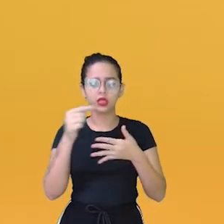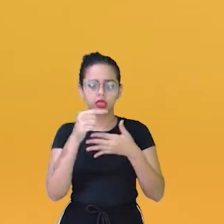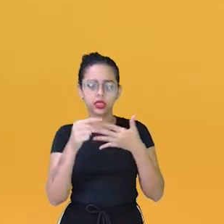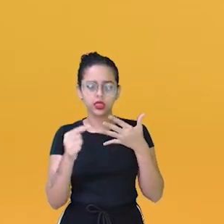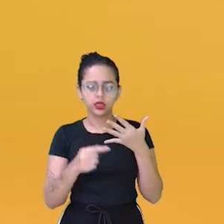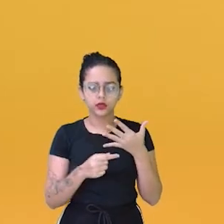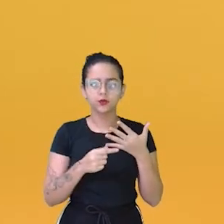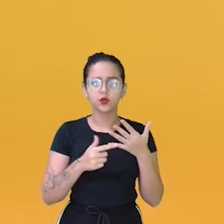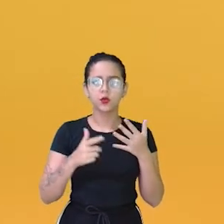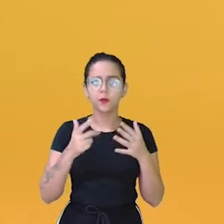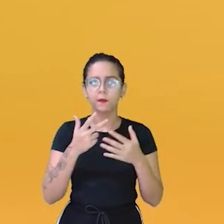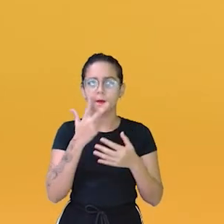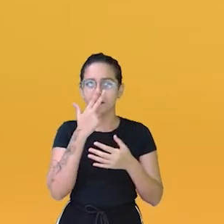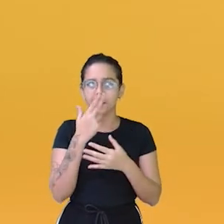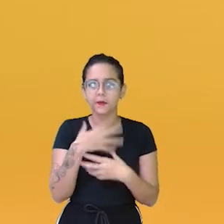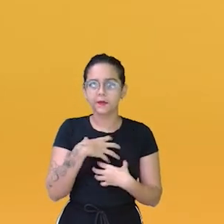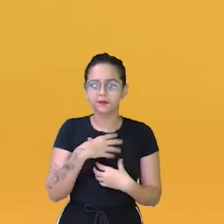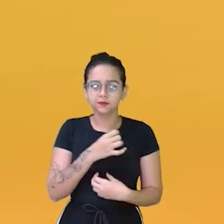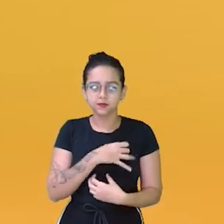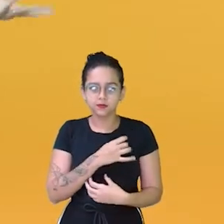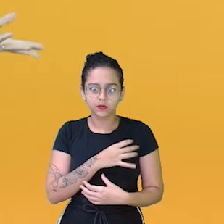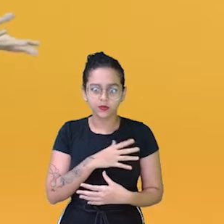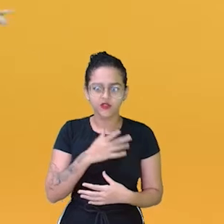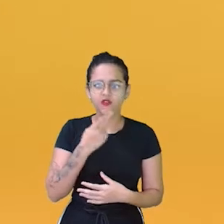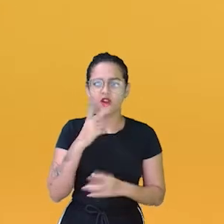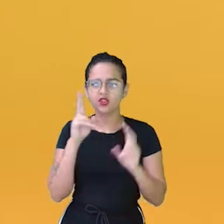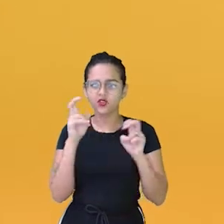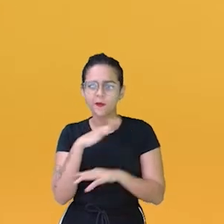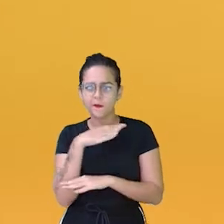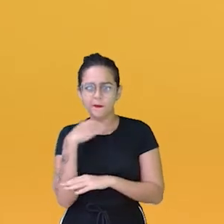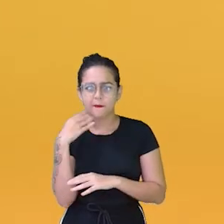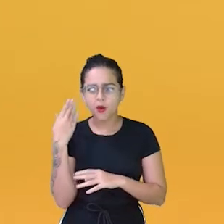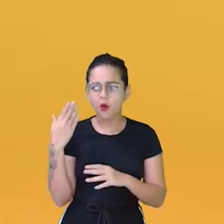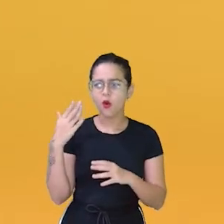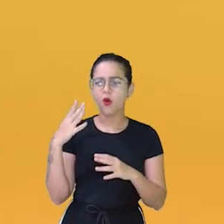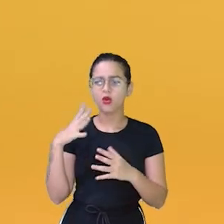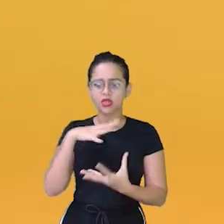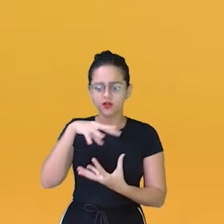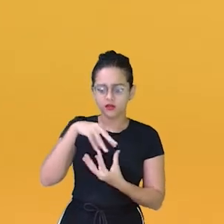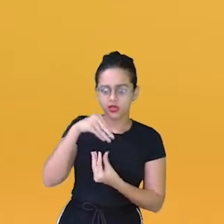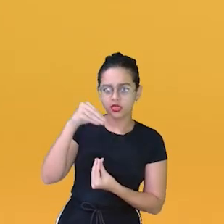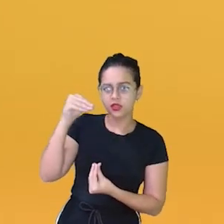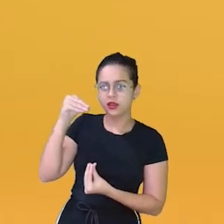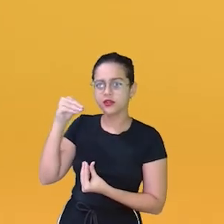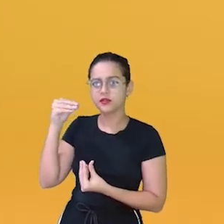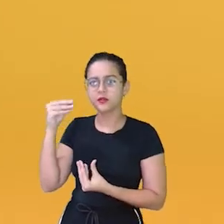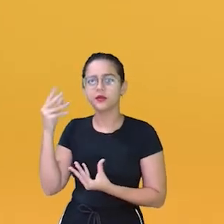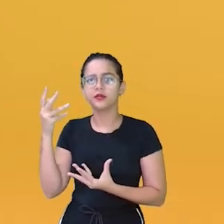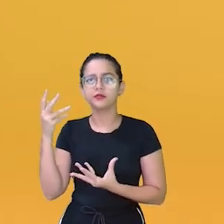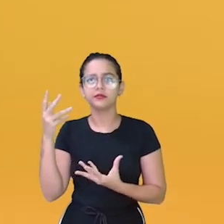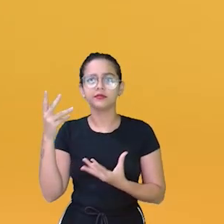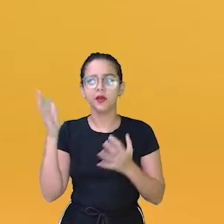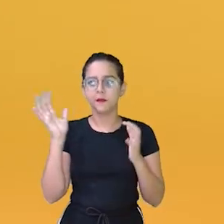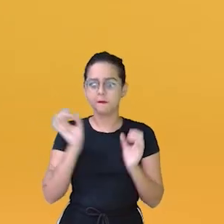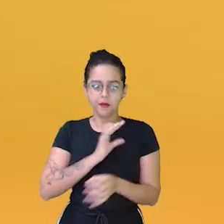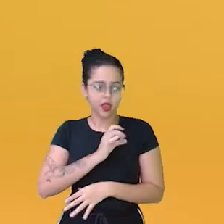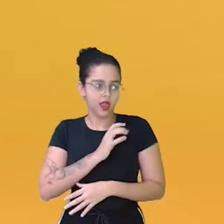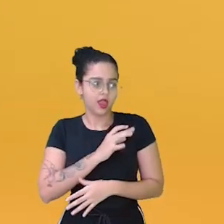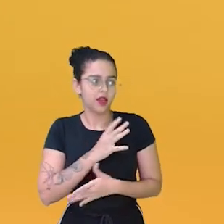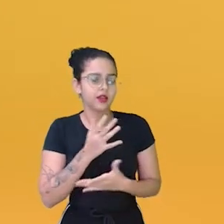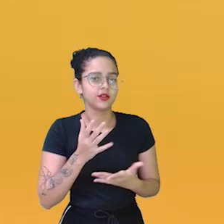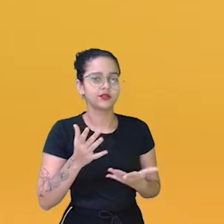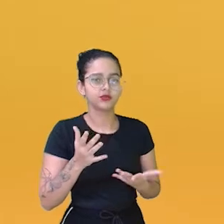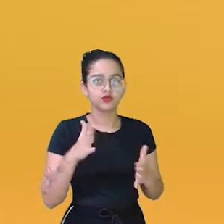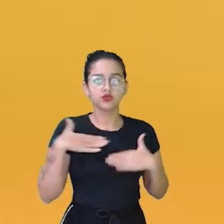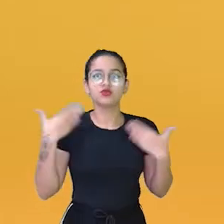ambiência sombria, por falar da morte, por falar de fantasmas, de medo,